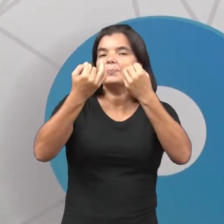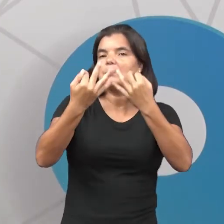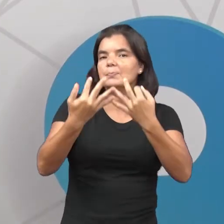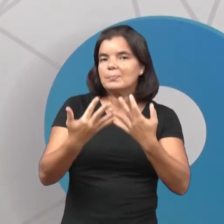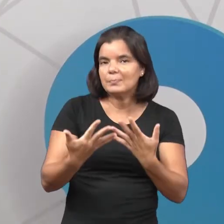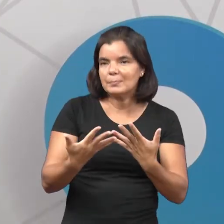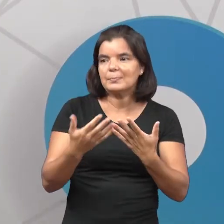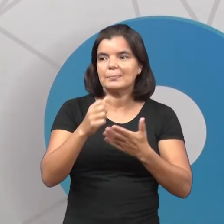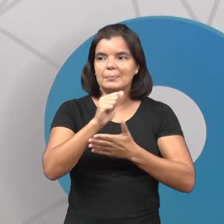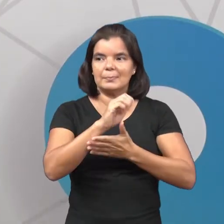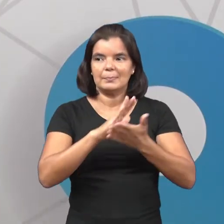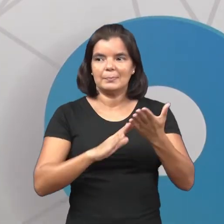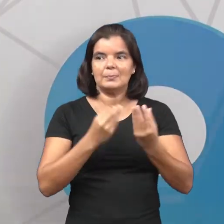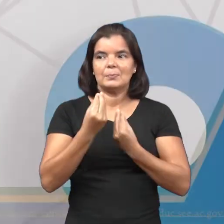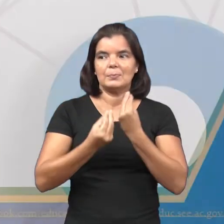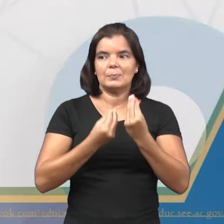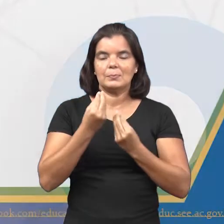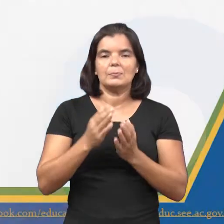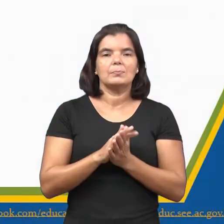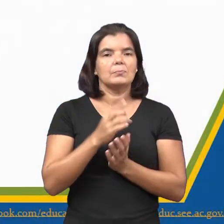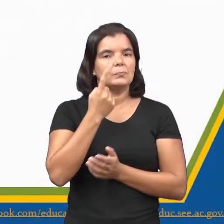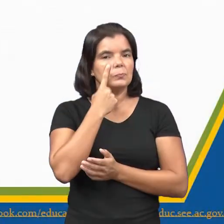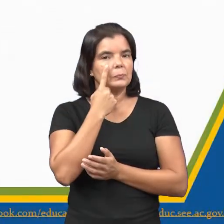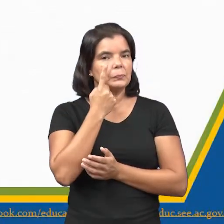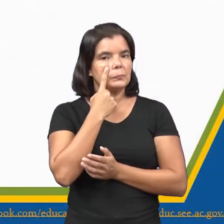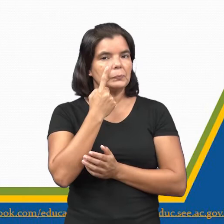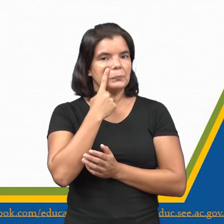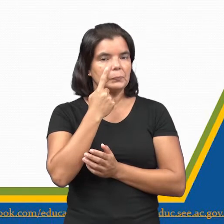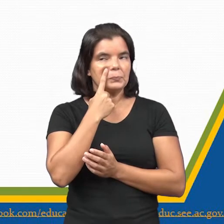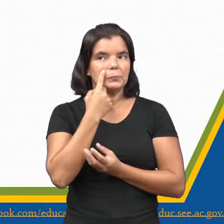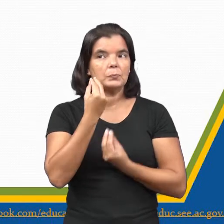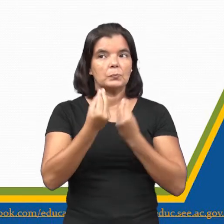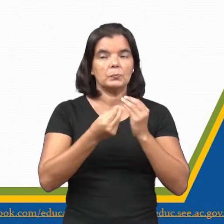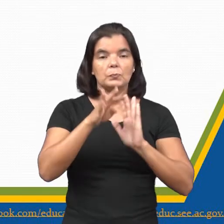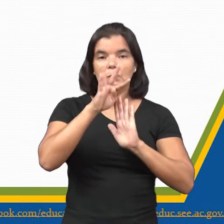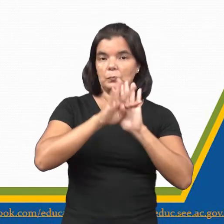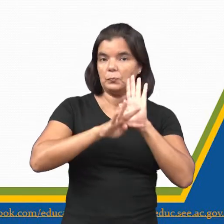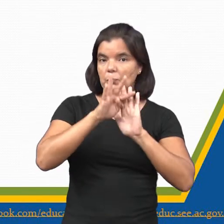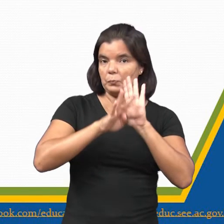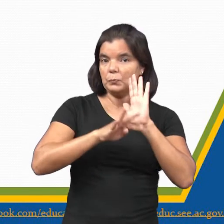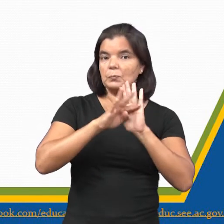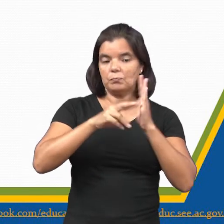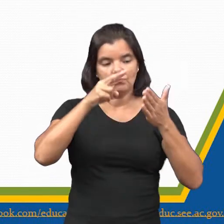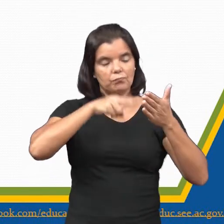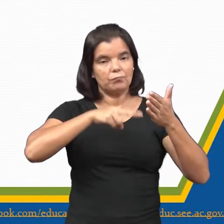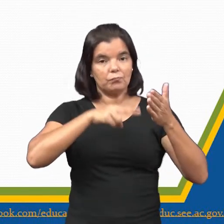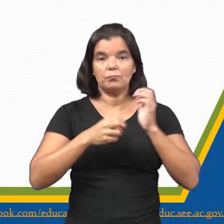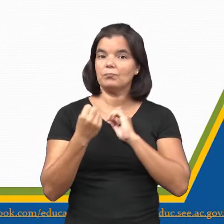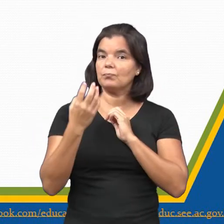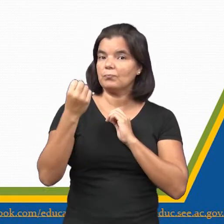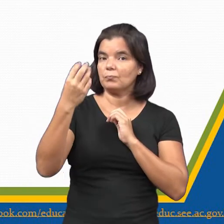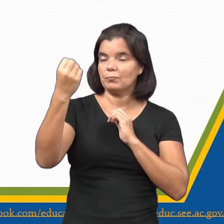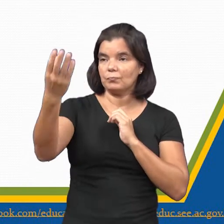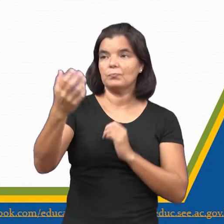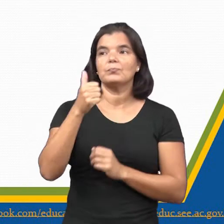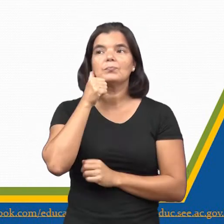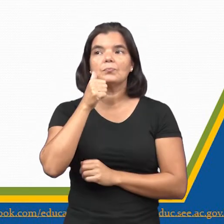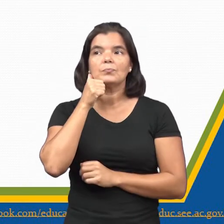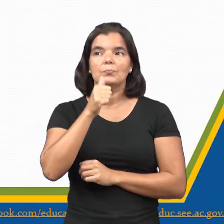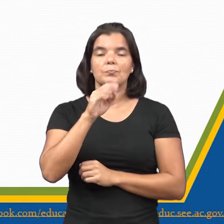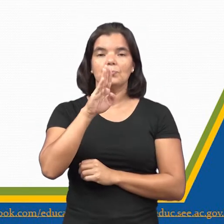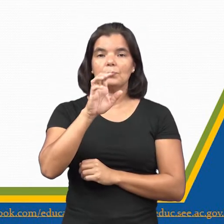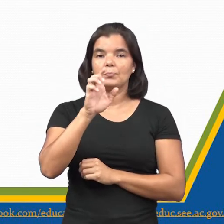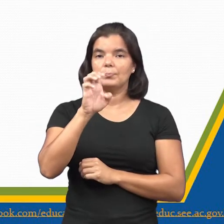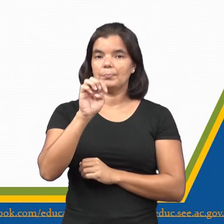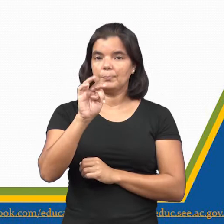exercitar nesse trecho aqui. Analise o trecho do relato A Viagem de Beatriz Ferreira Nobre.